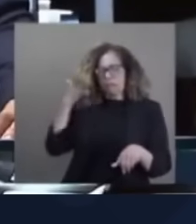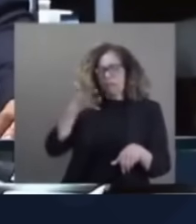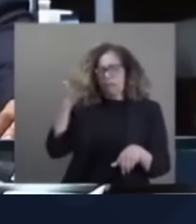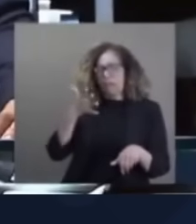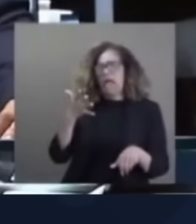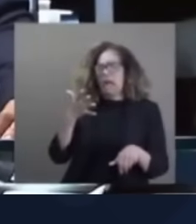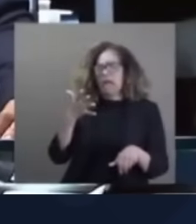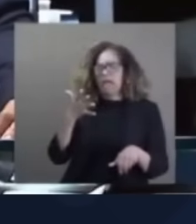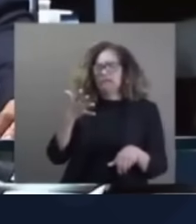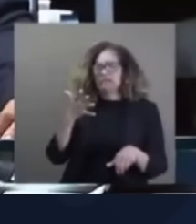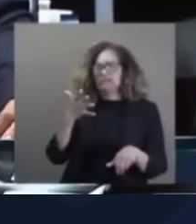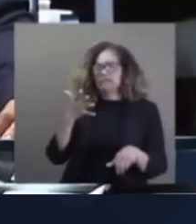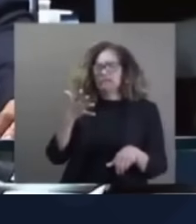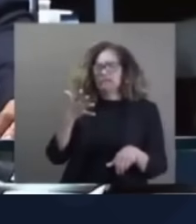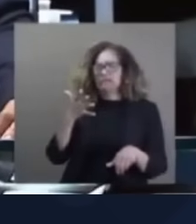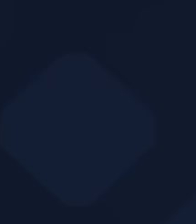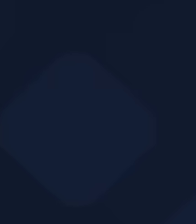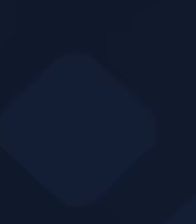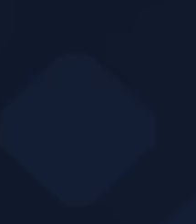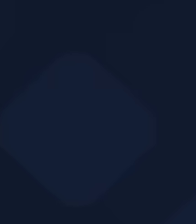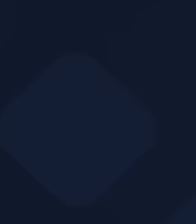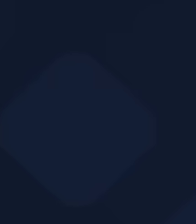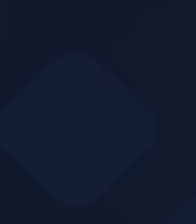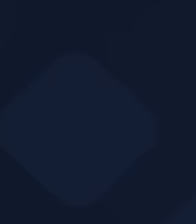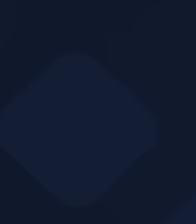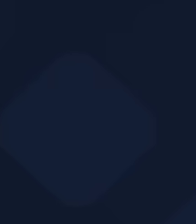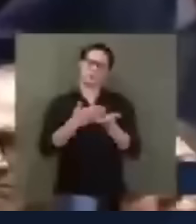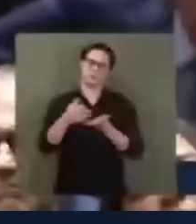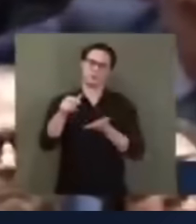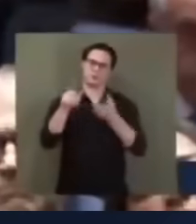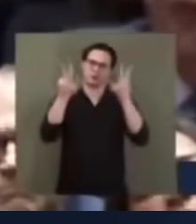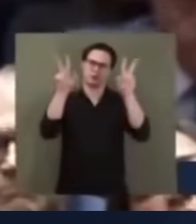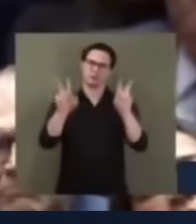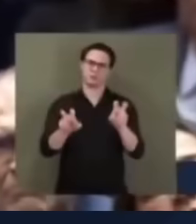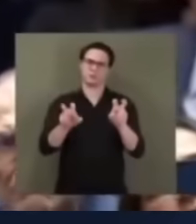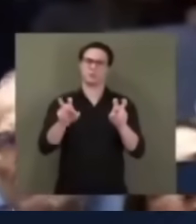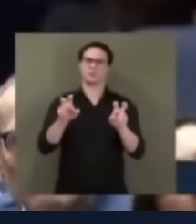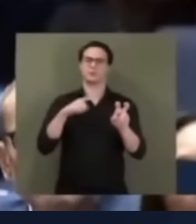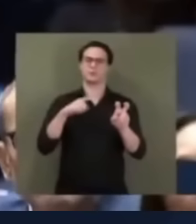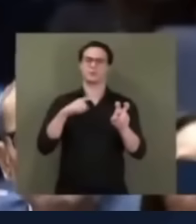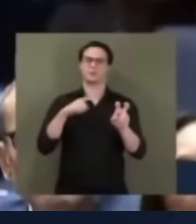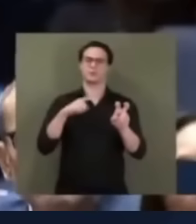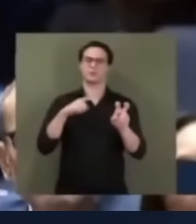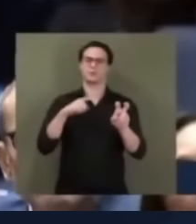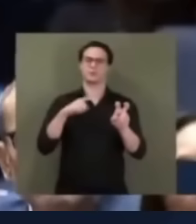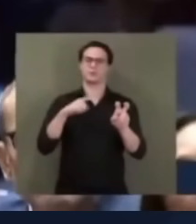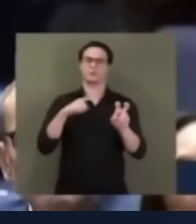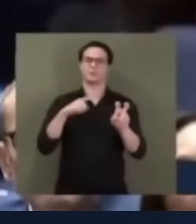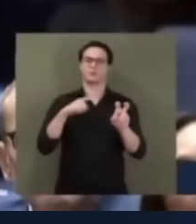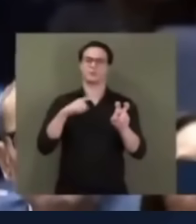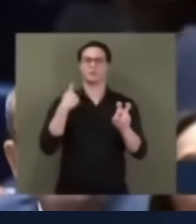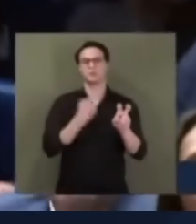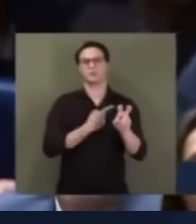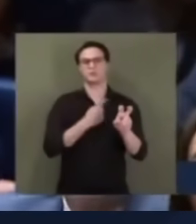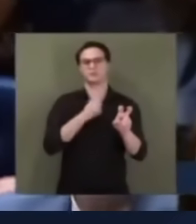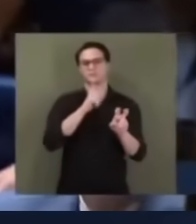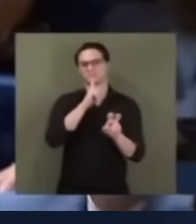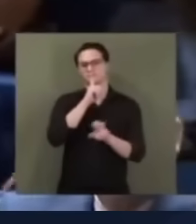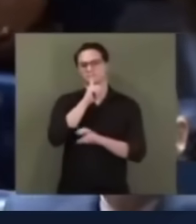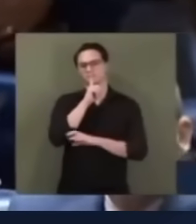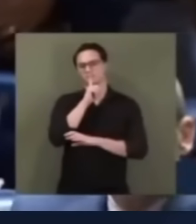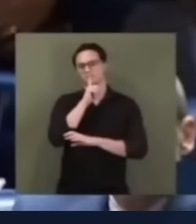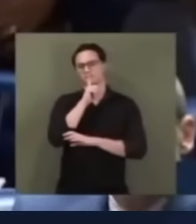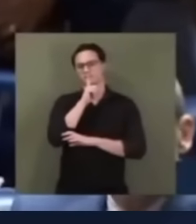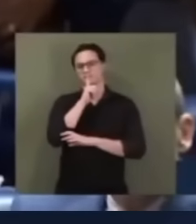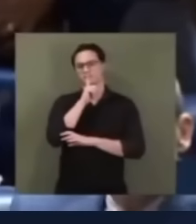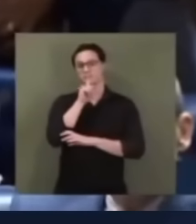premissa equivocada bom vamos ver agora o maravis resposta altura falada em relação a